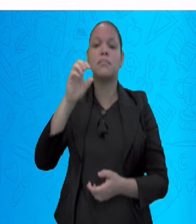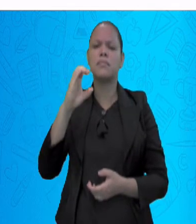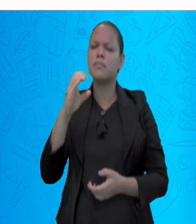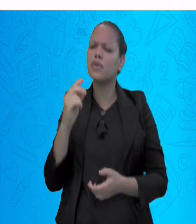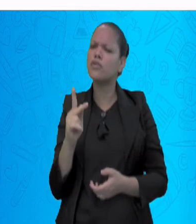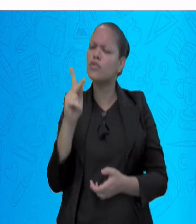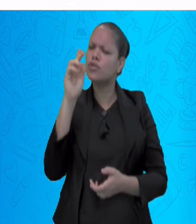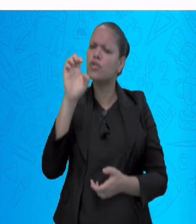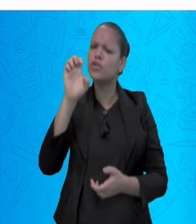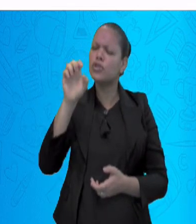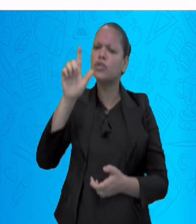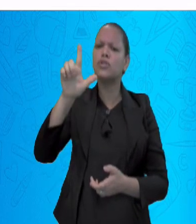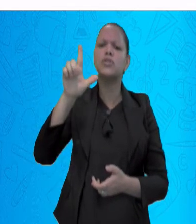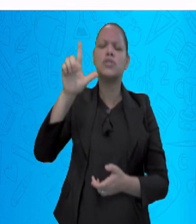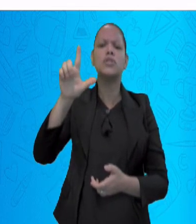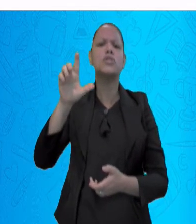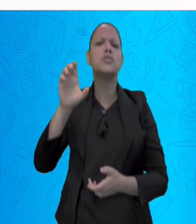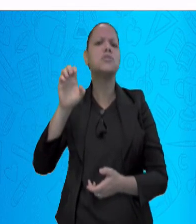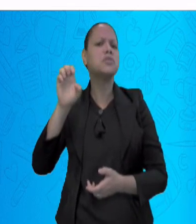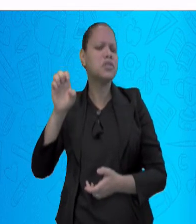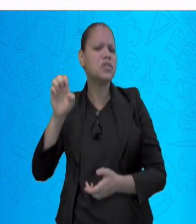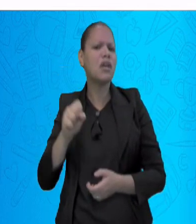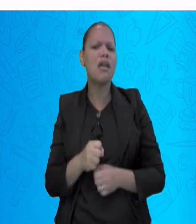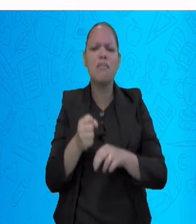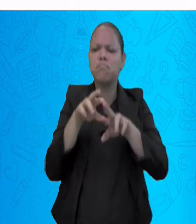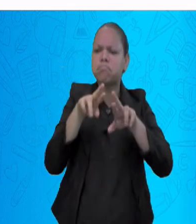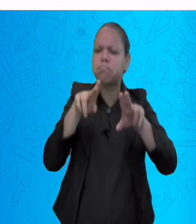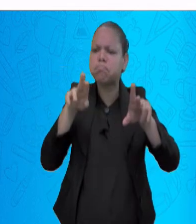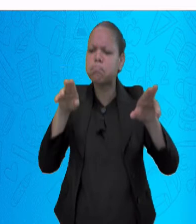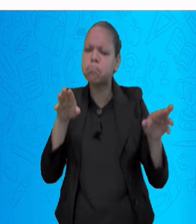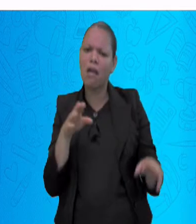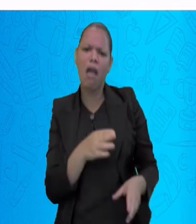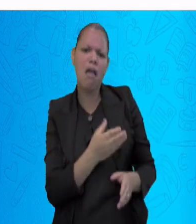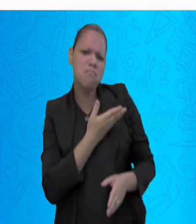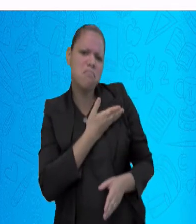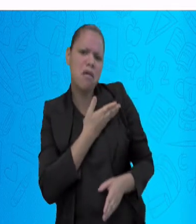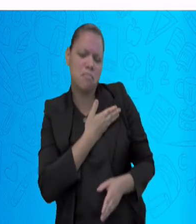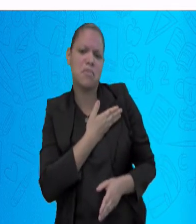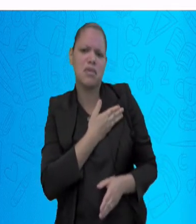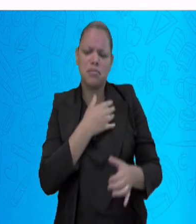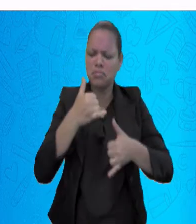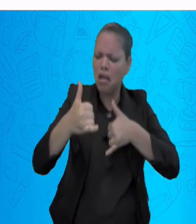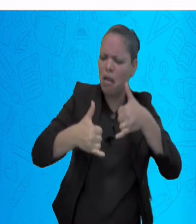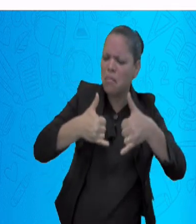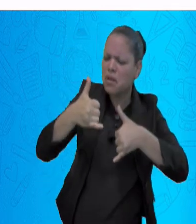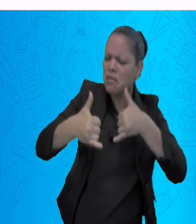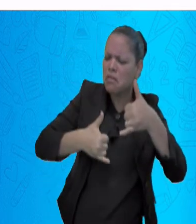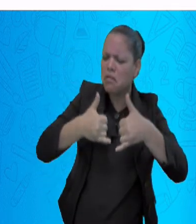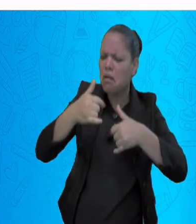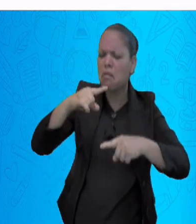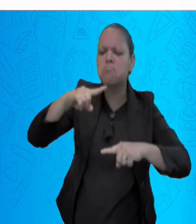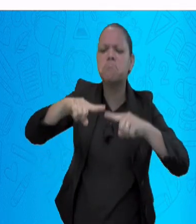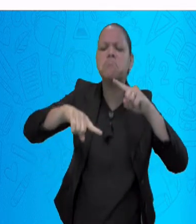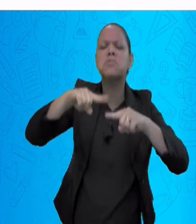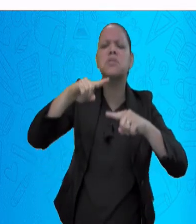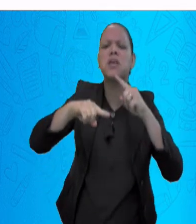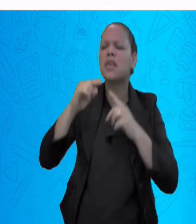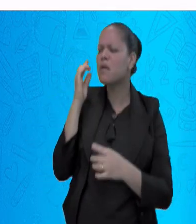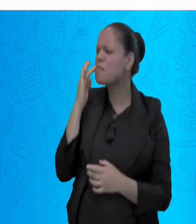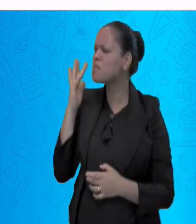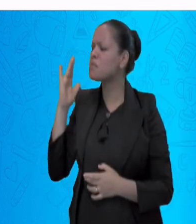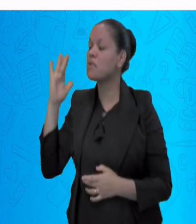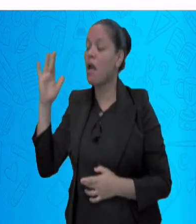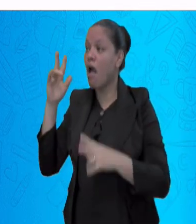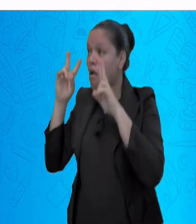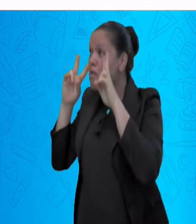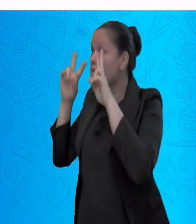Ricardo estavam brincando com peças do material dourado. Veja abaixo o número representado por